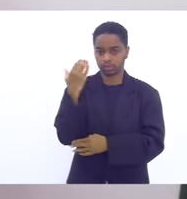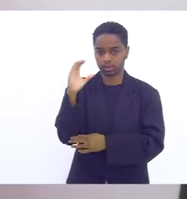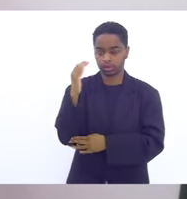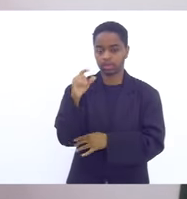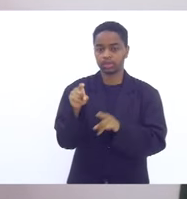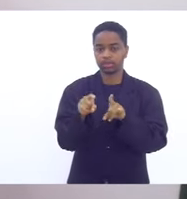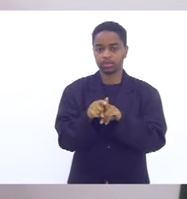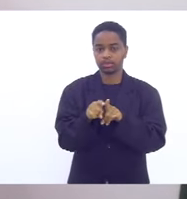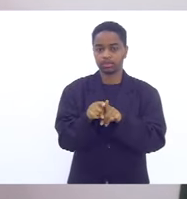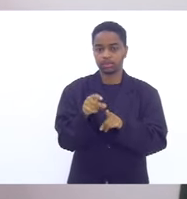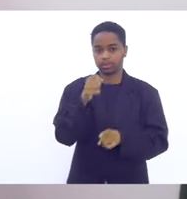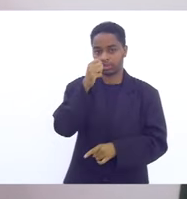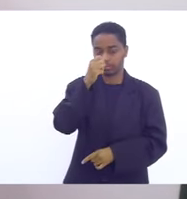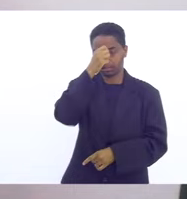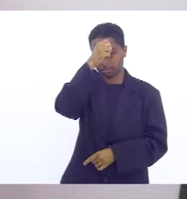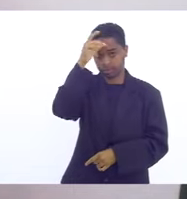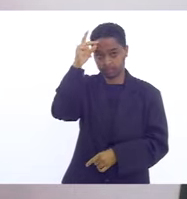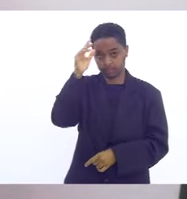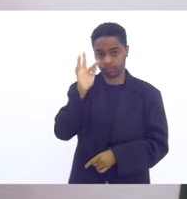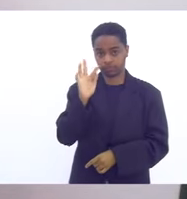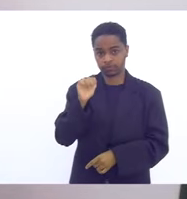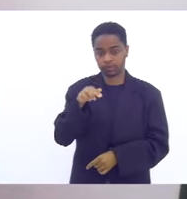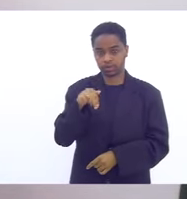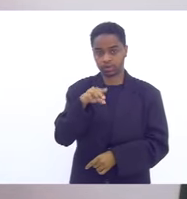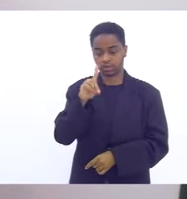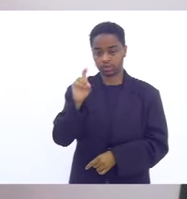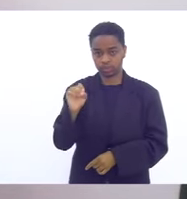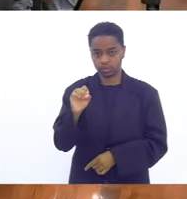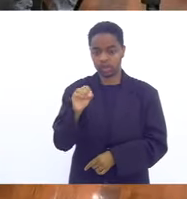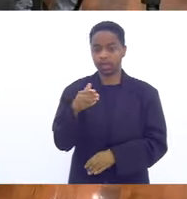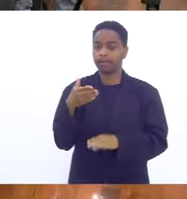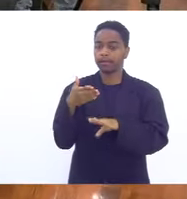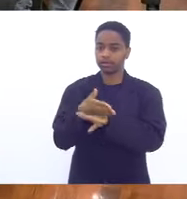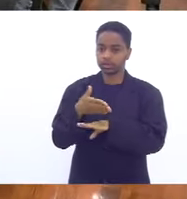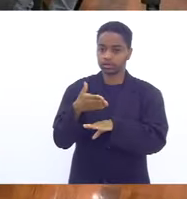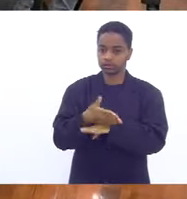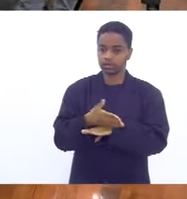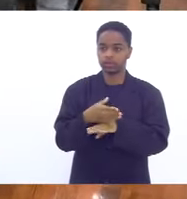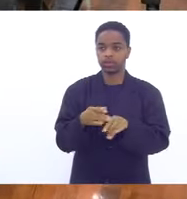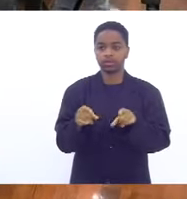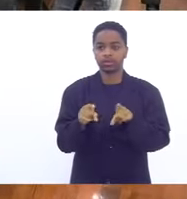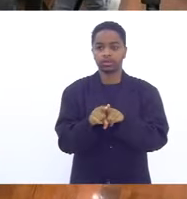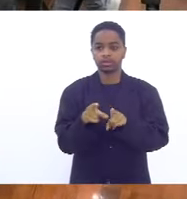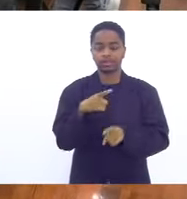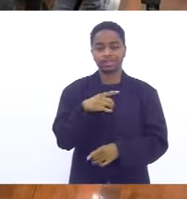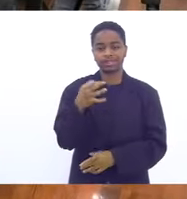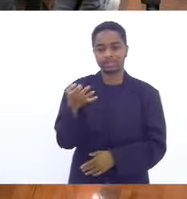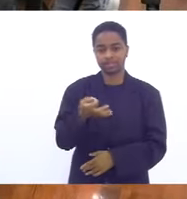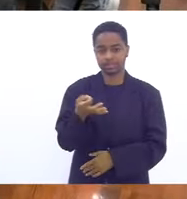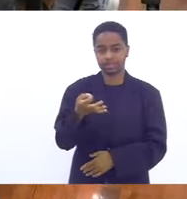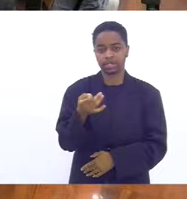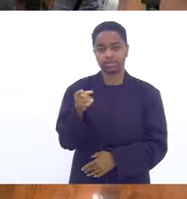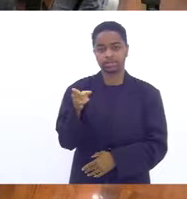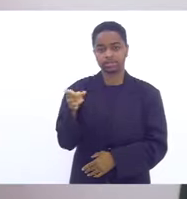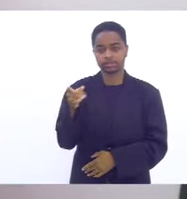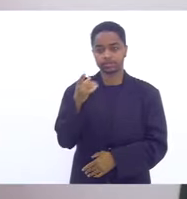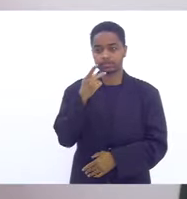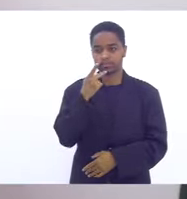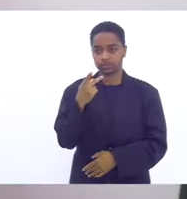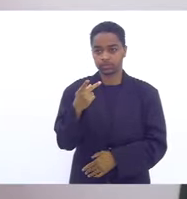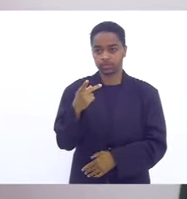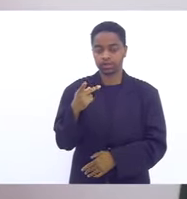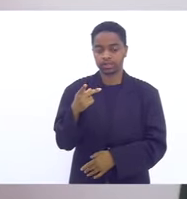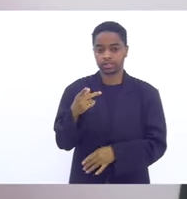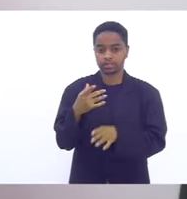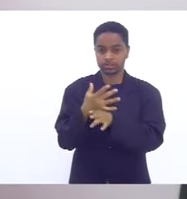prefeito Fernando Jordão, de Angra dos Reis, compareceu, e lá, com toda certeza, ele relatou que Angra dos